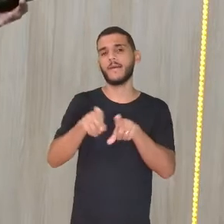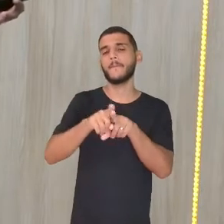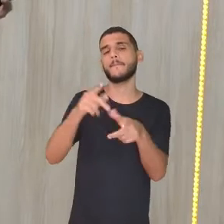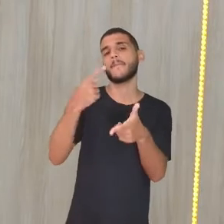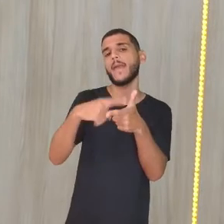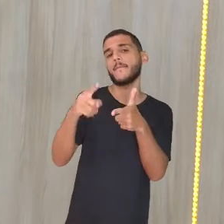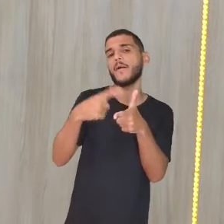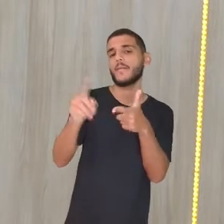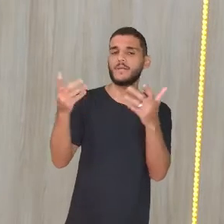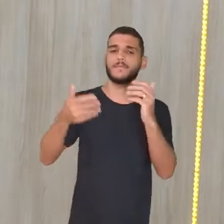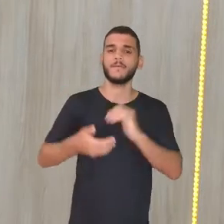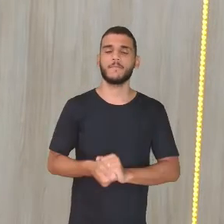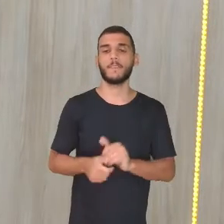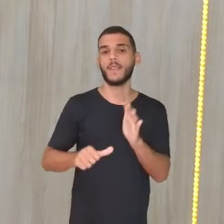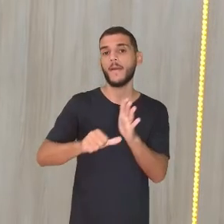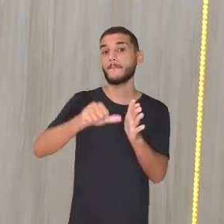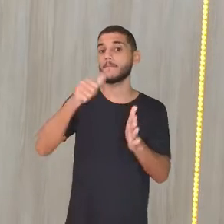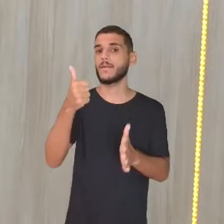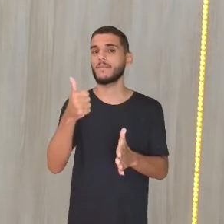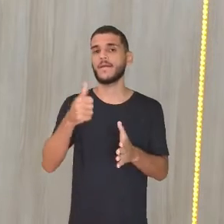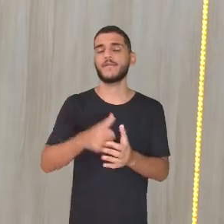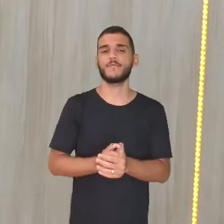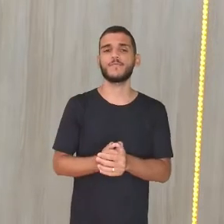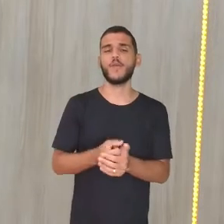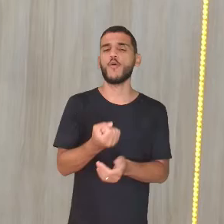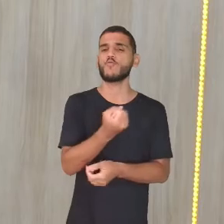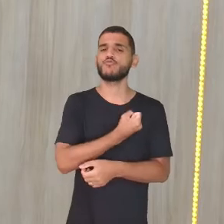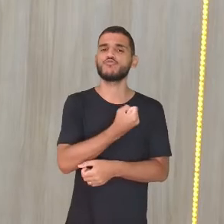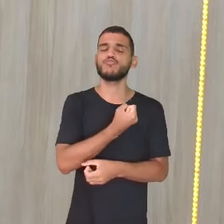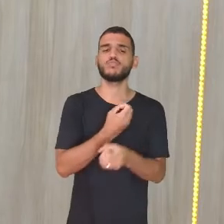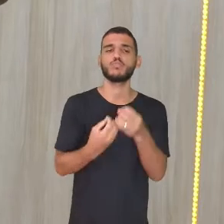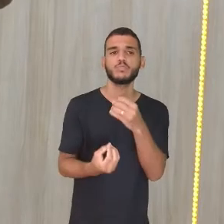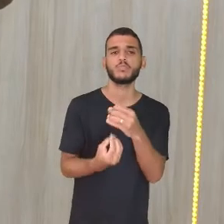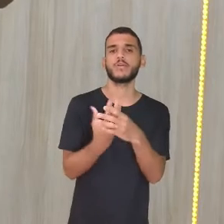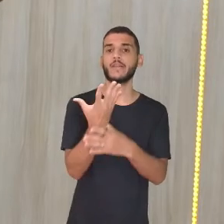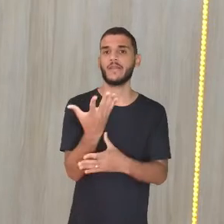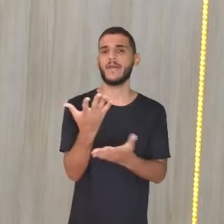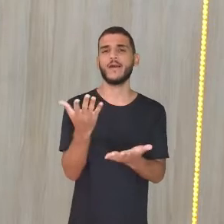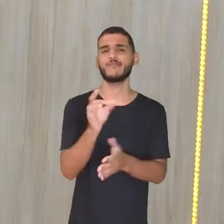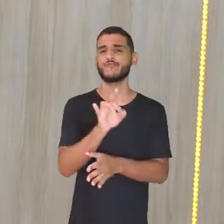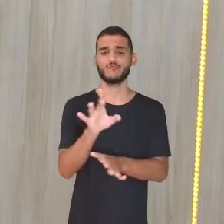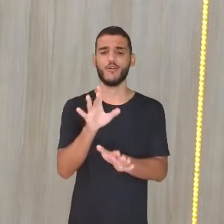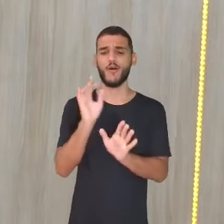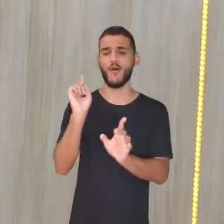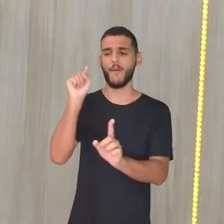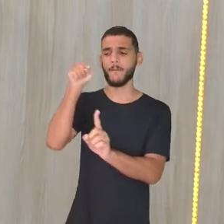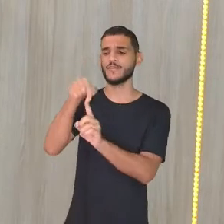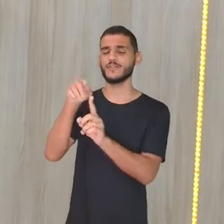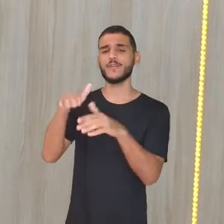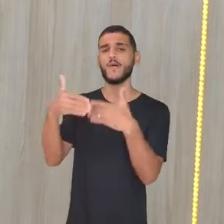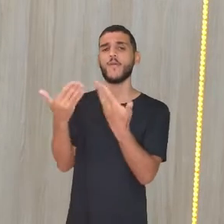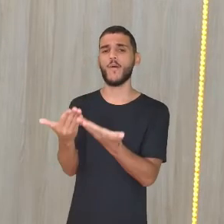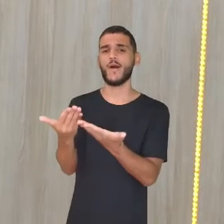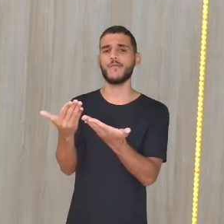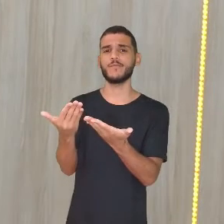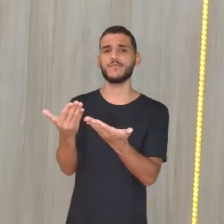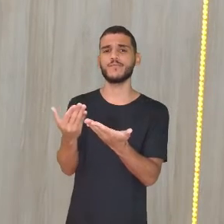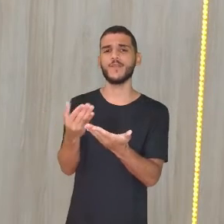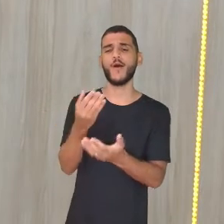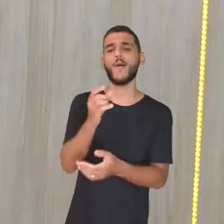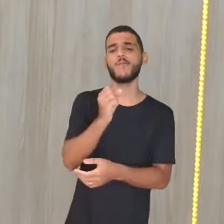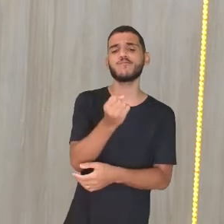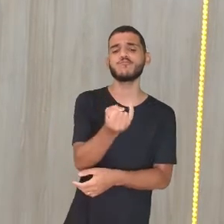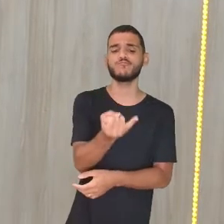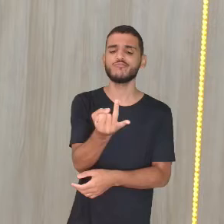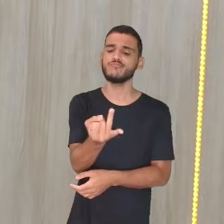problemas. Então, primeiramente, os números eles foram criados justamente com a ideia de contar. Então, através